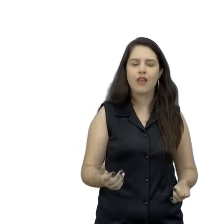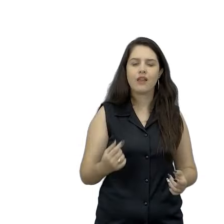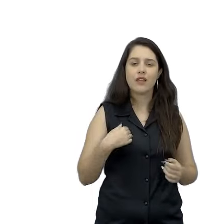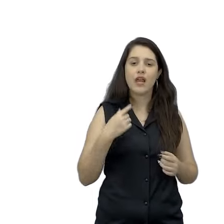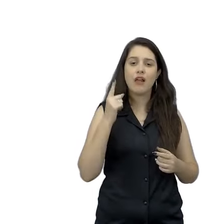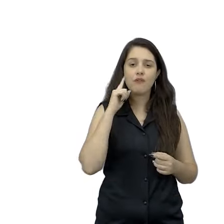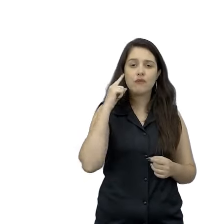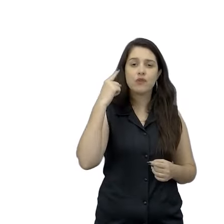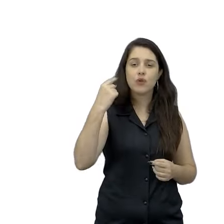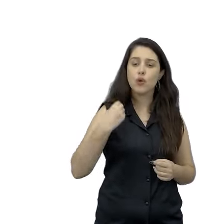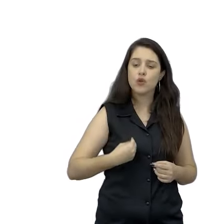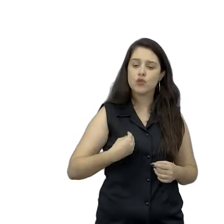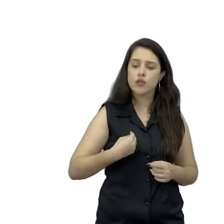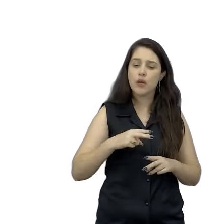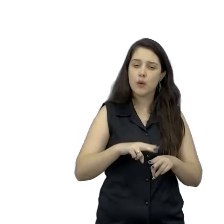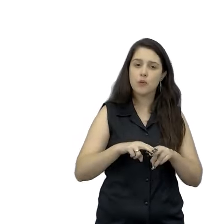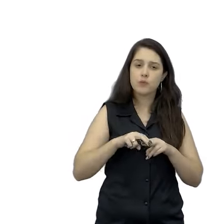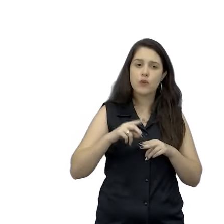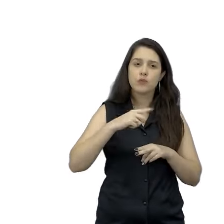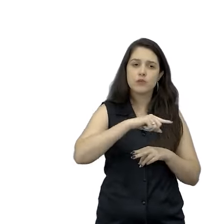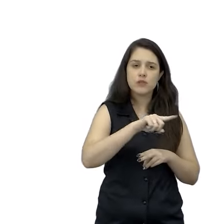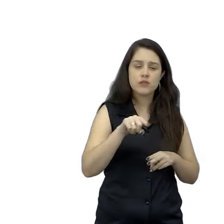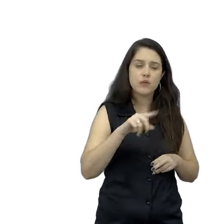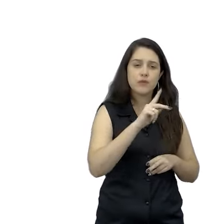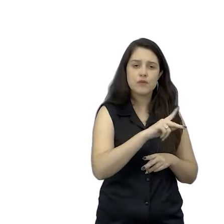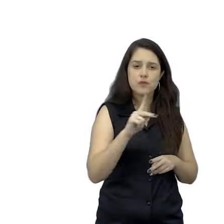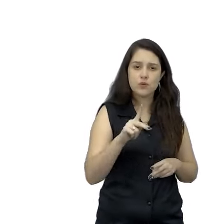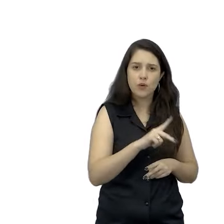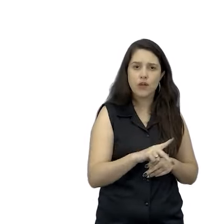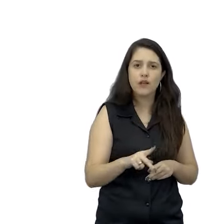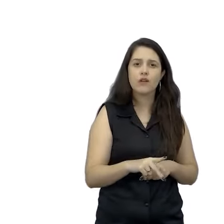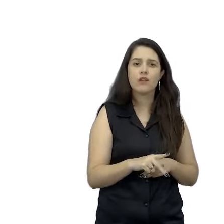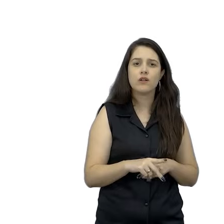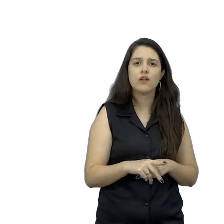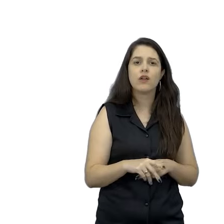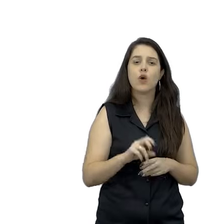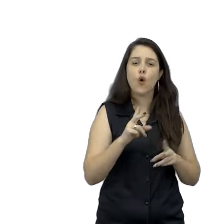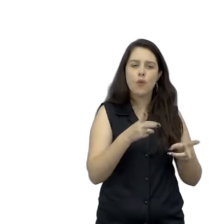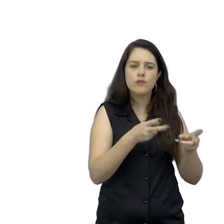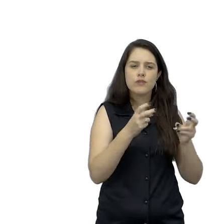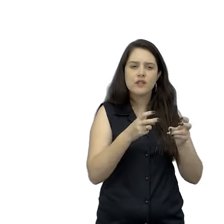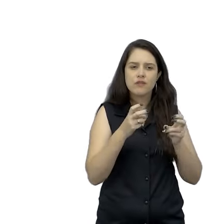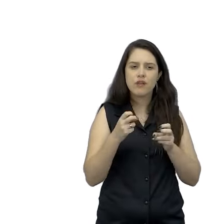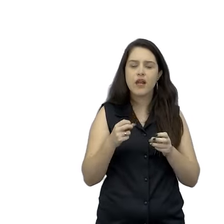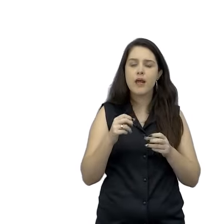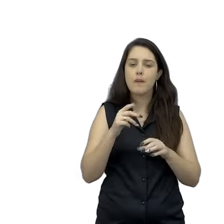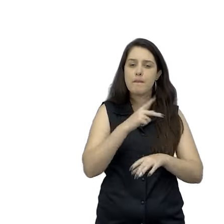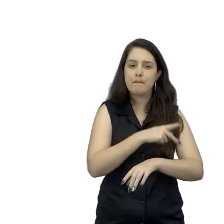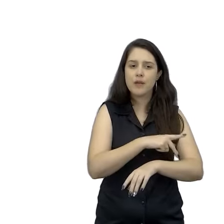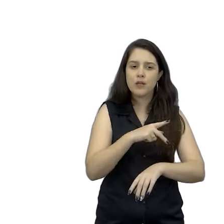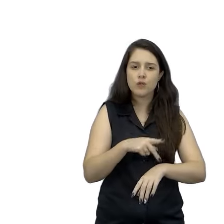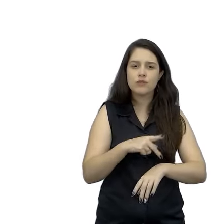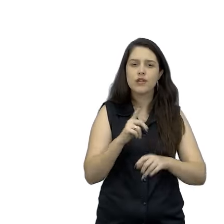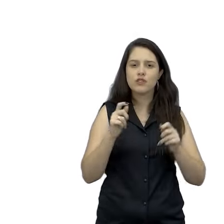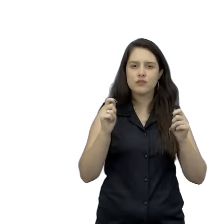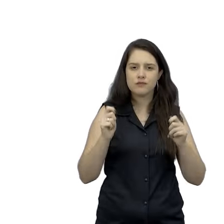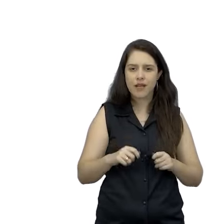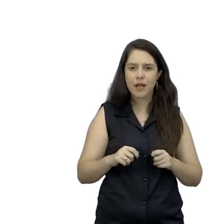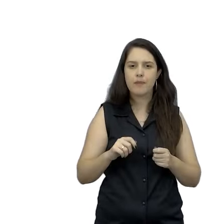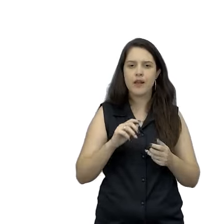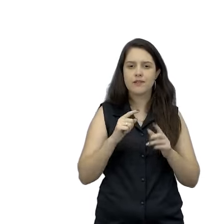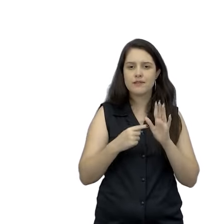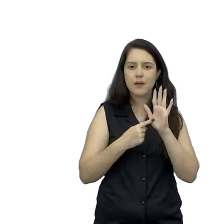cotidiano. Então, por isso cabe vocês, professores, né, observar essas ações pedagógicas, que vou mostrar aqui para vocês as etapas,